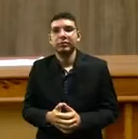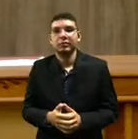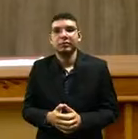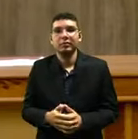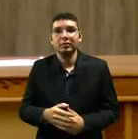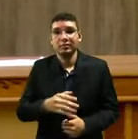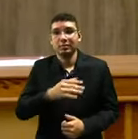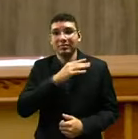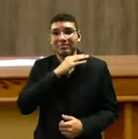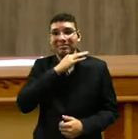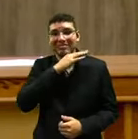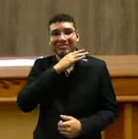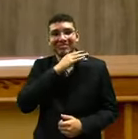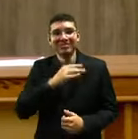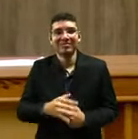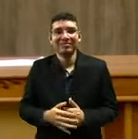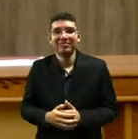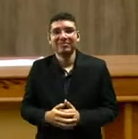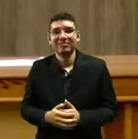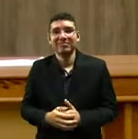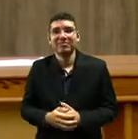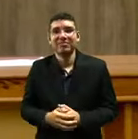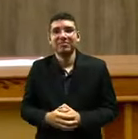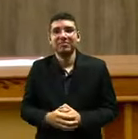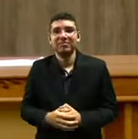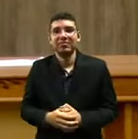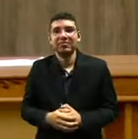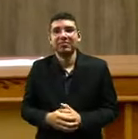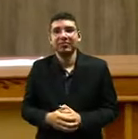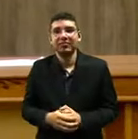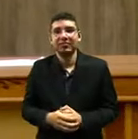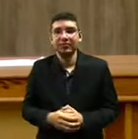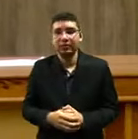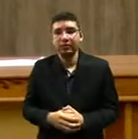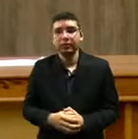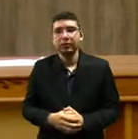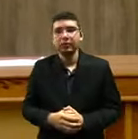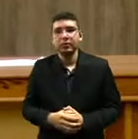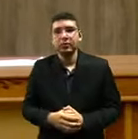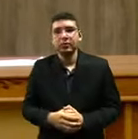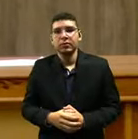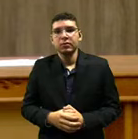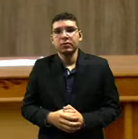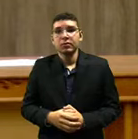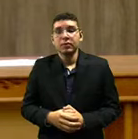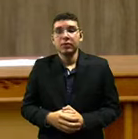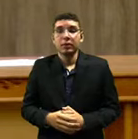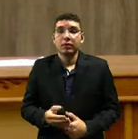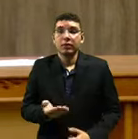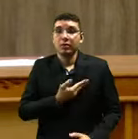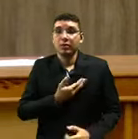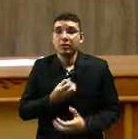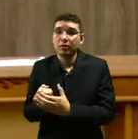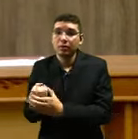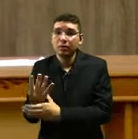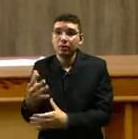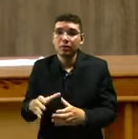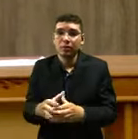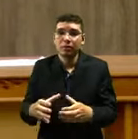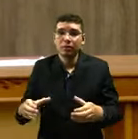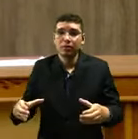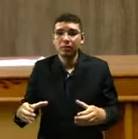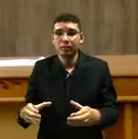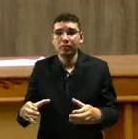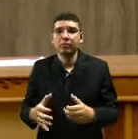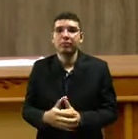embora pro inferno é porque ele quer um grupinho porque lá fora se ele